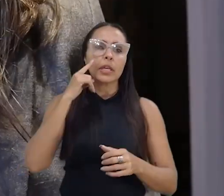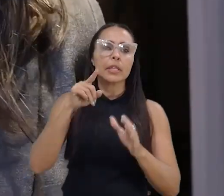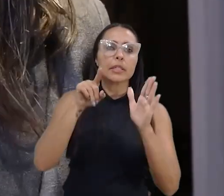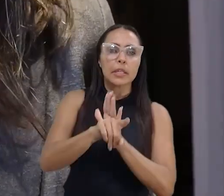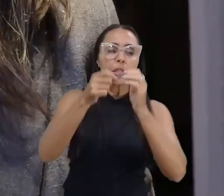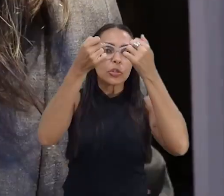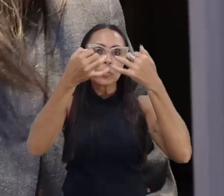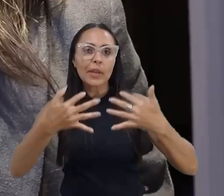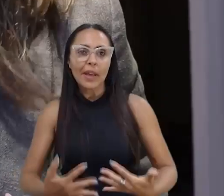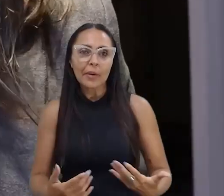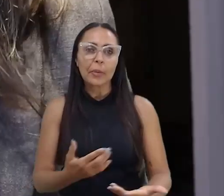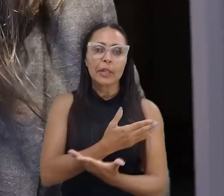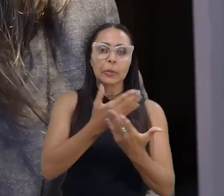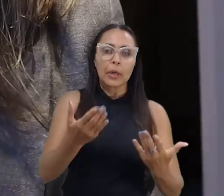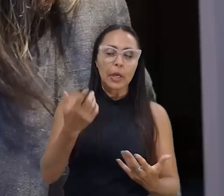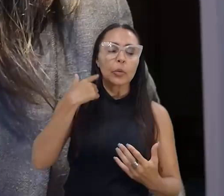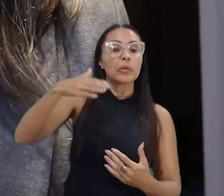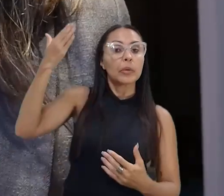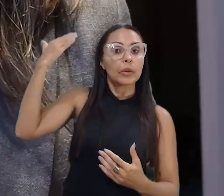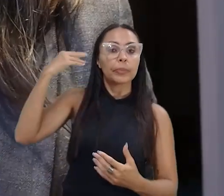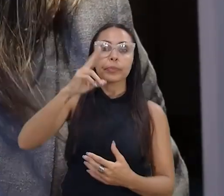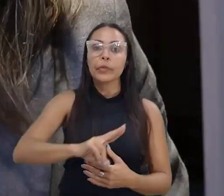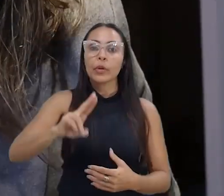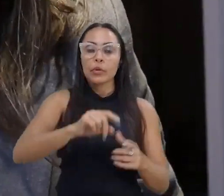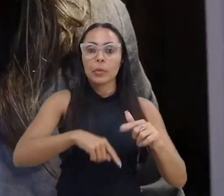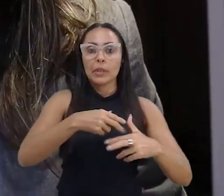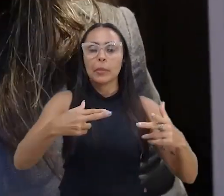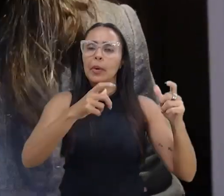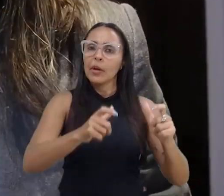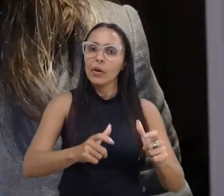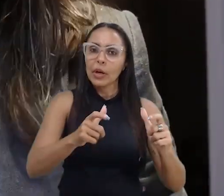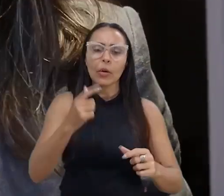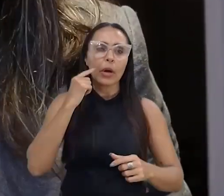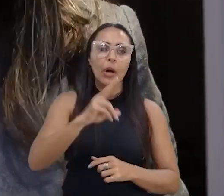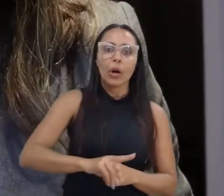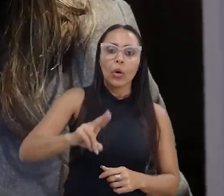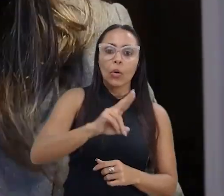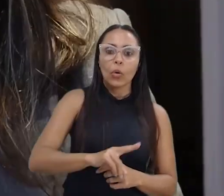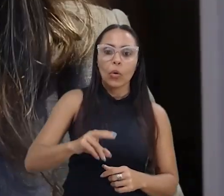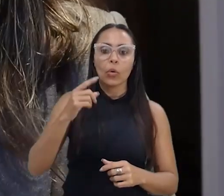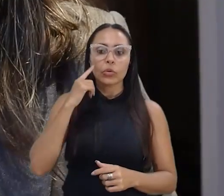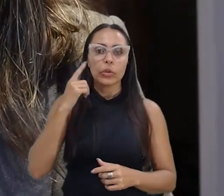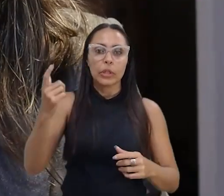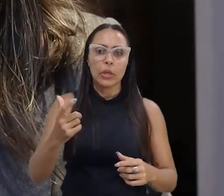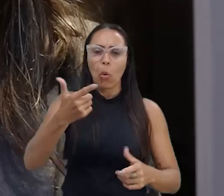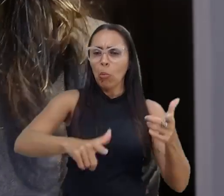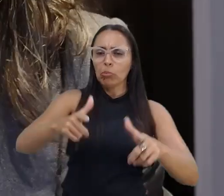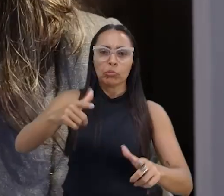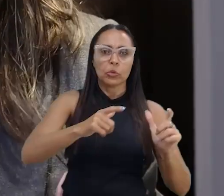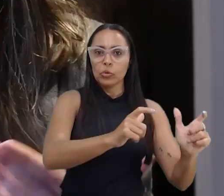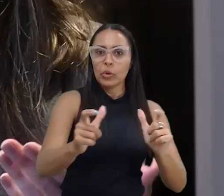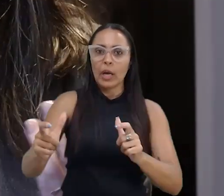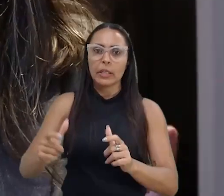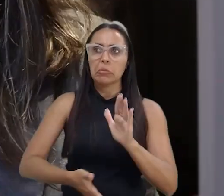trazer tendências novas, fazer elementos antigos, fazer o uso de matéria-prima local, fazer o uso de matéria-prima de outros lugares que vocês se inspiraram,